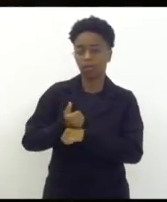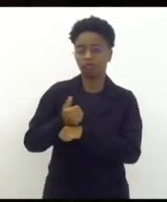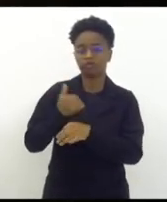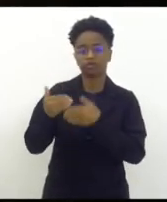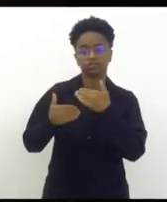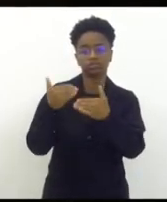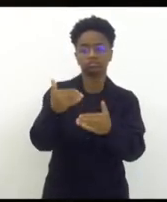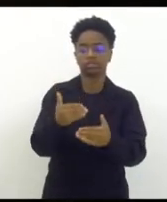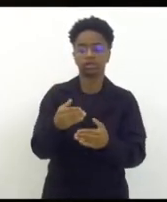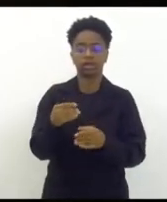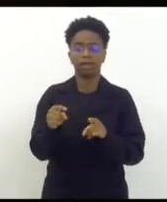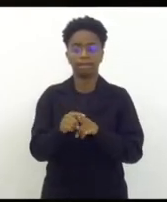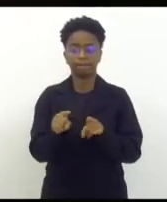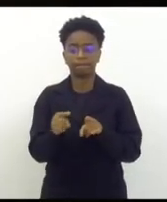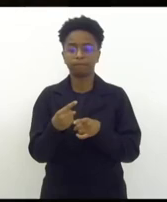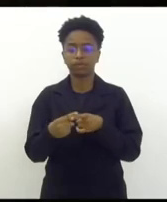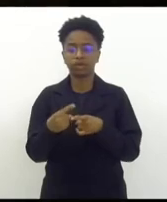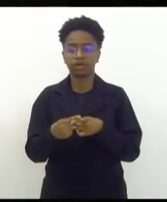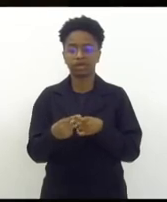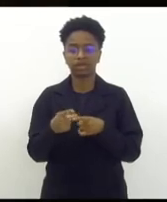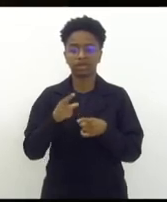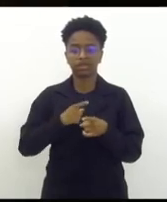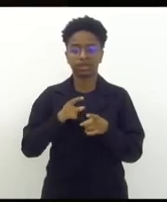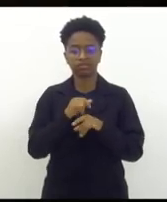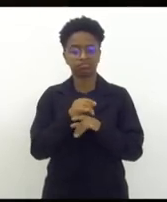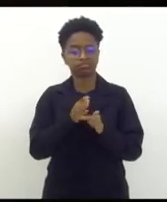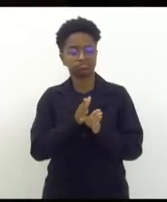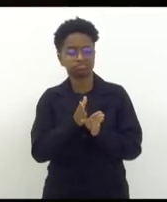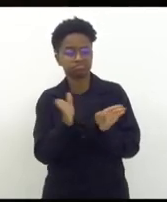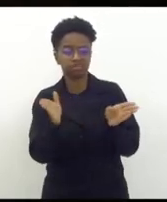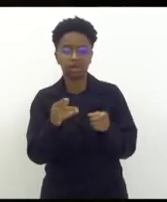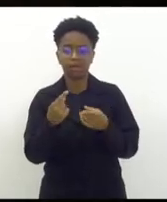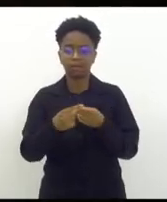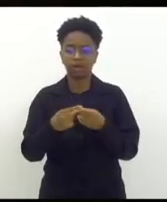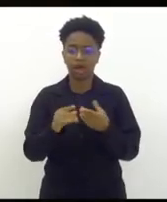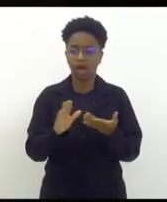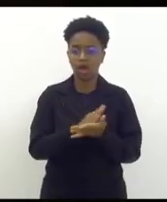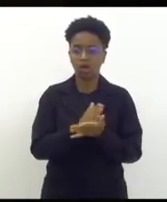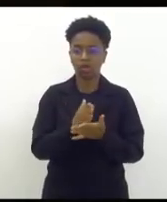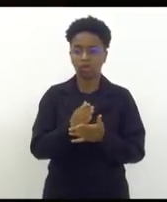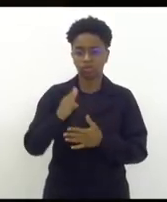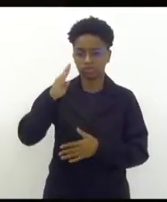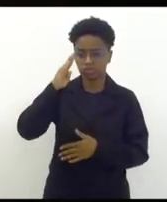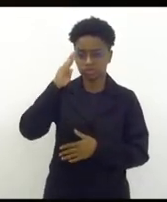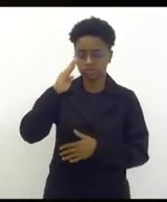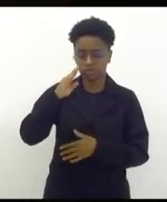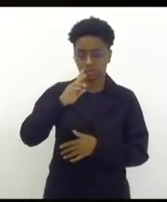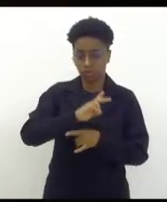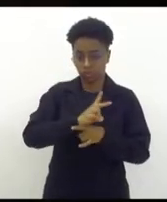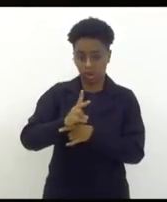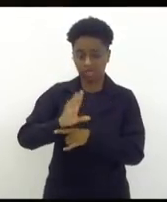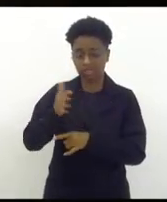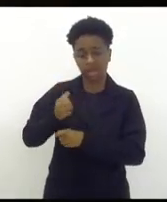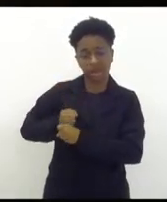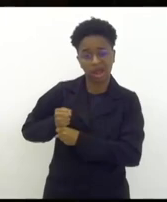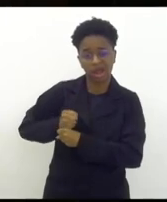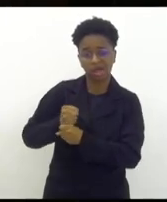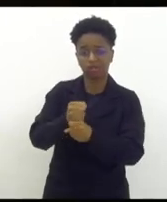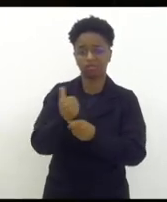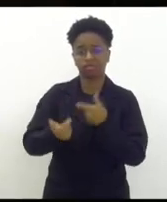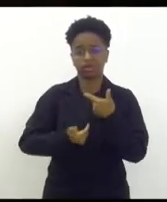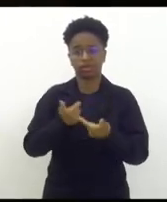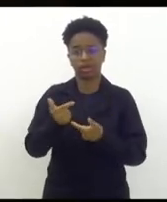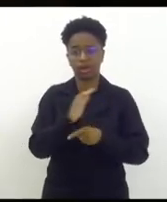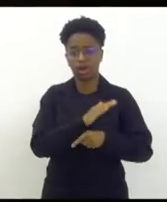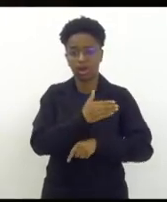guarda municipal dividida estranhamente no Y que faz com que guardas que estejam a dezenas de anos no Exercício da função nas